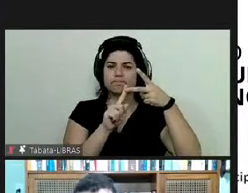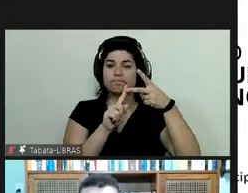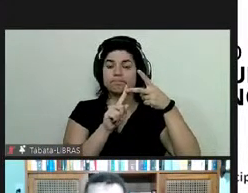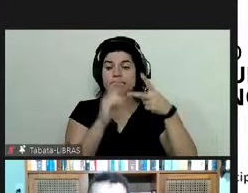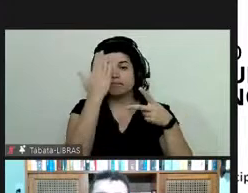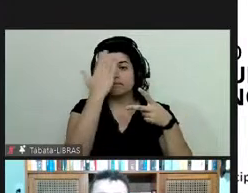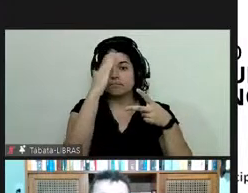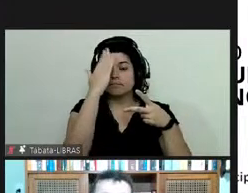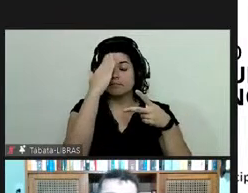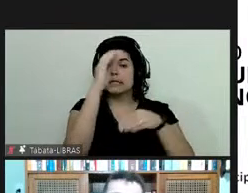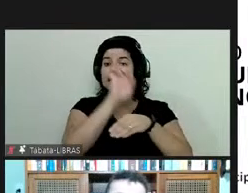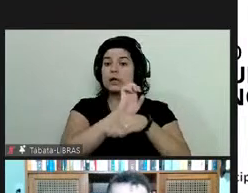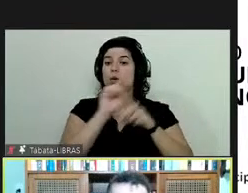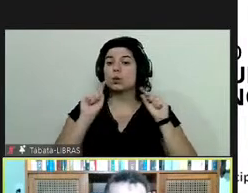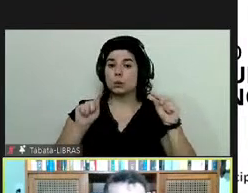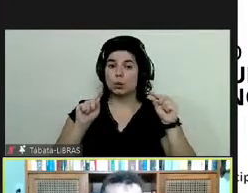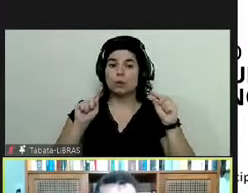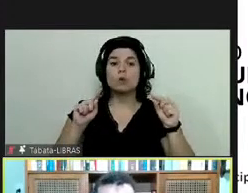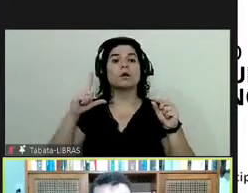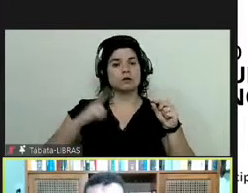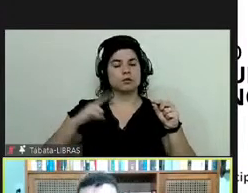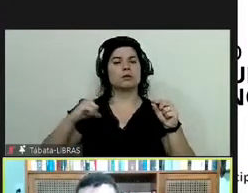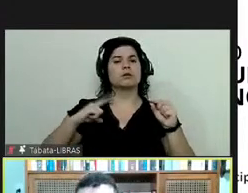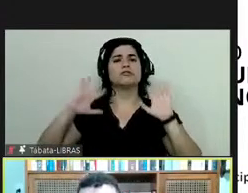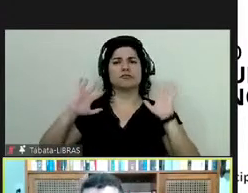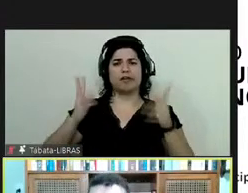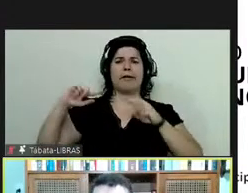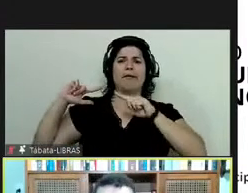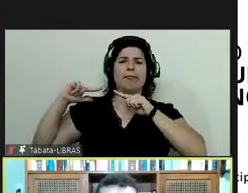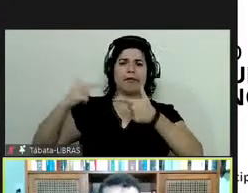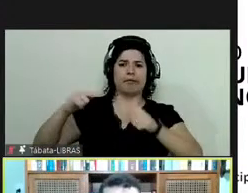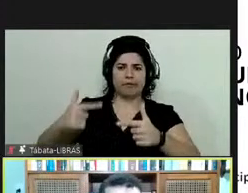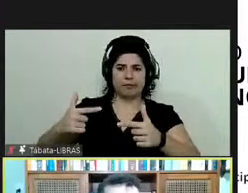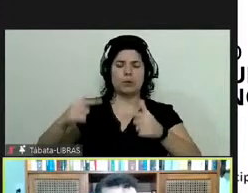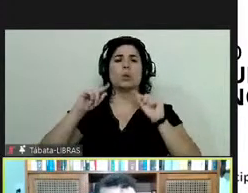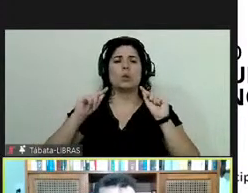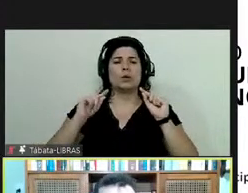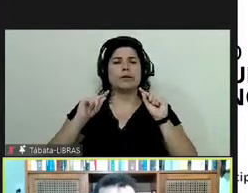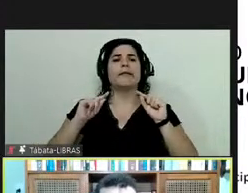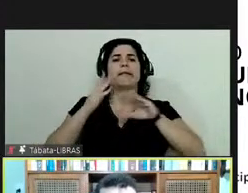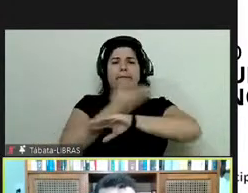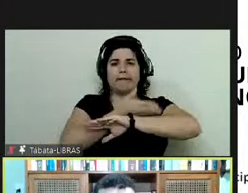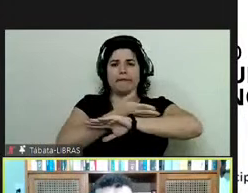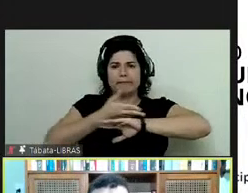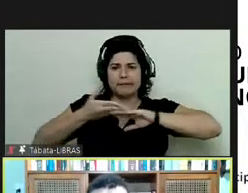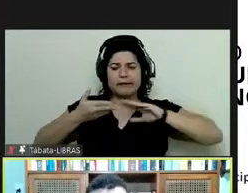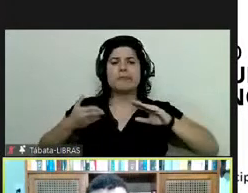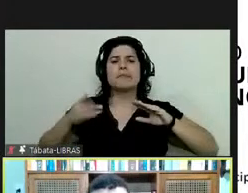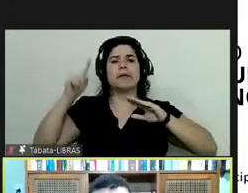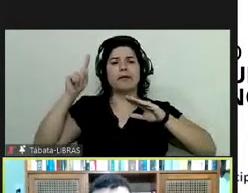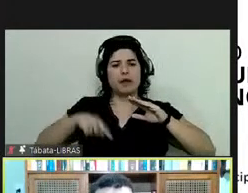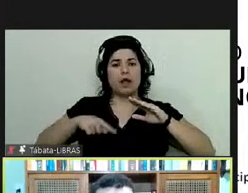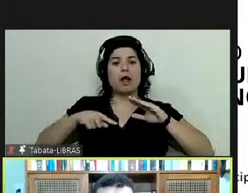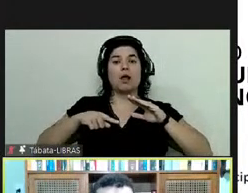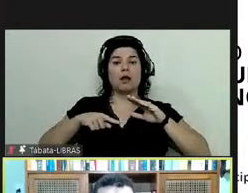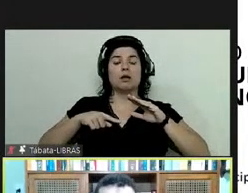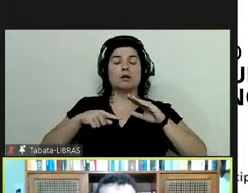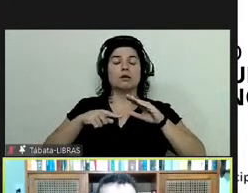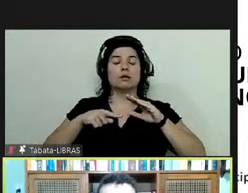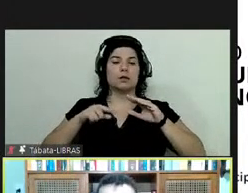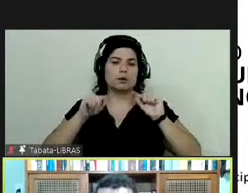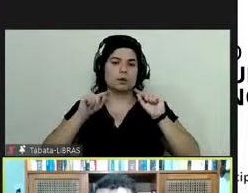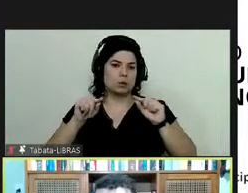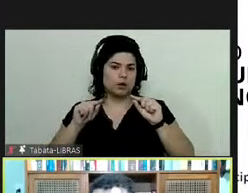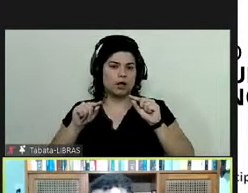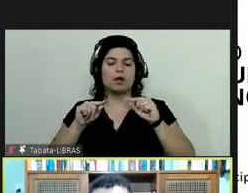sobre o estado é aquela que vem de uma tradição para uma tradição inaugurada a basicamente com o Max Vegas né sociólogo alemão mas o